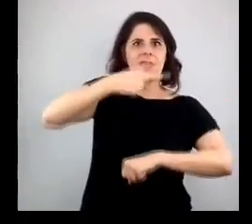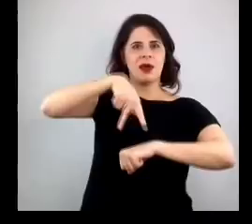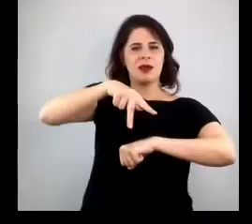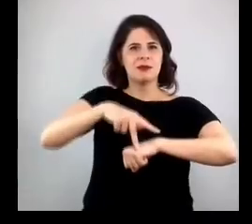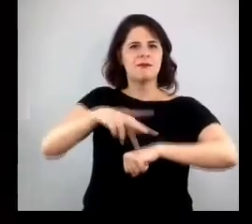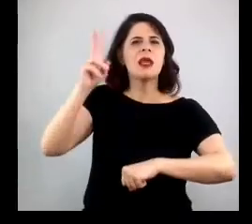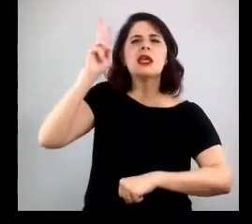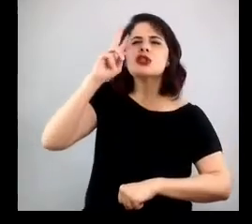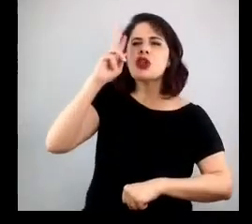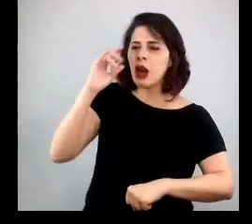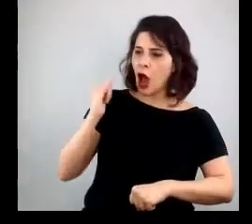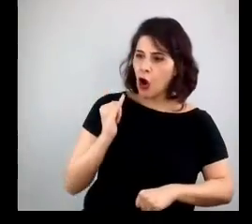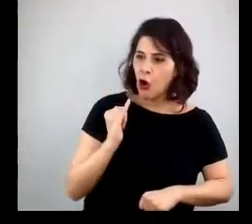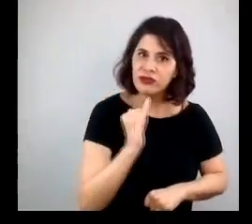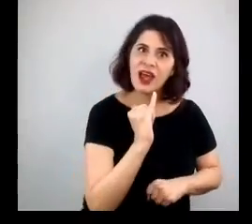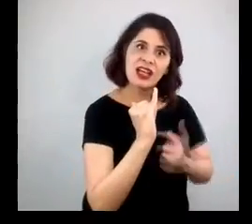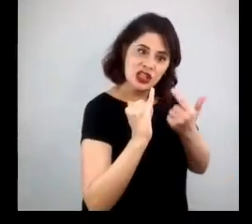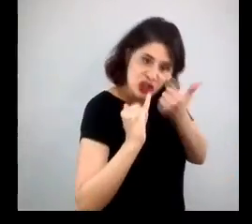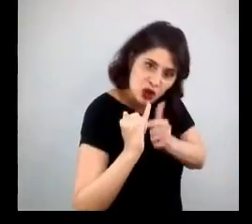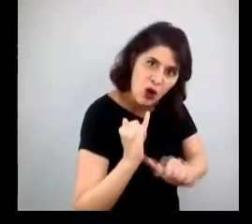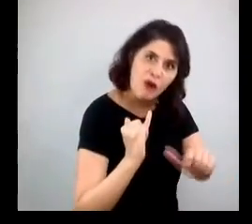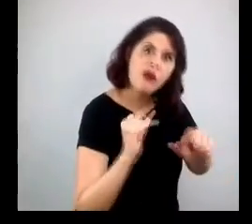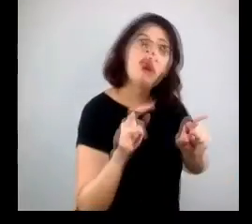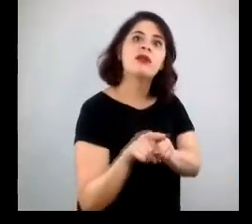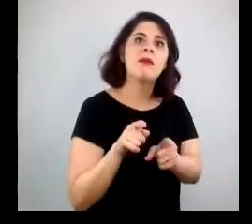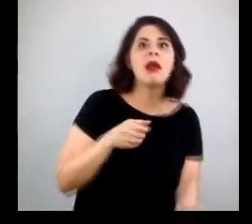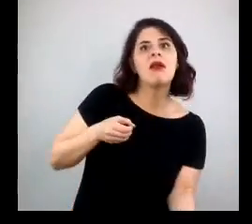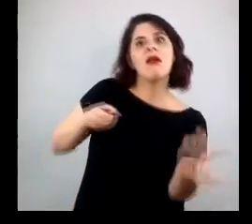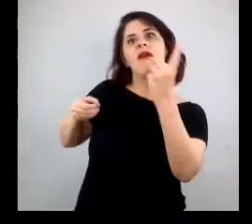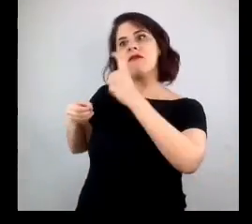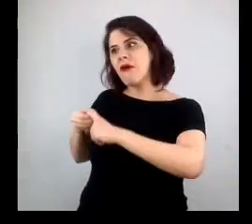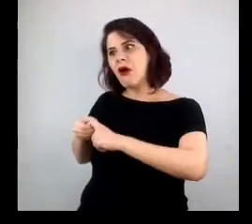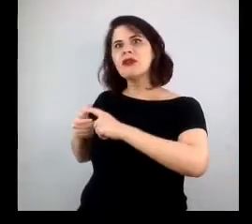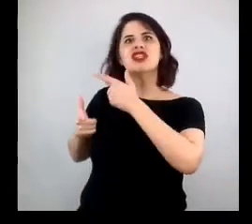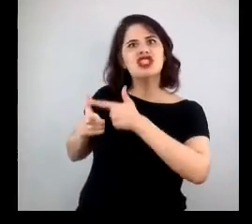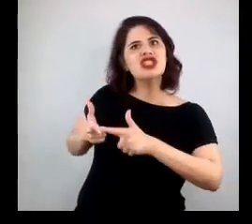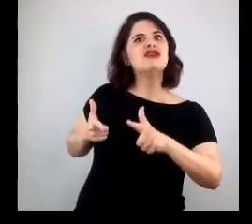e reparada. Não há mais nada que possa nos parar.